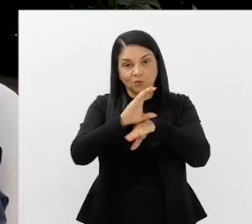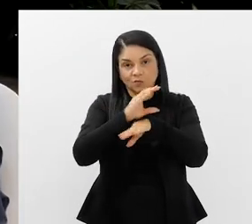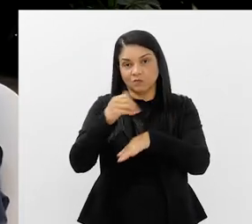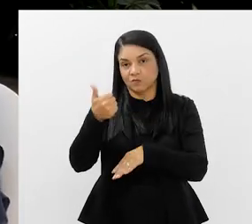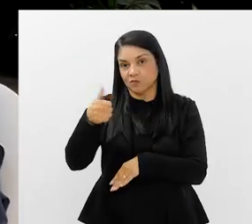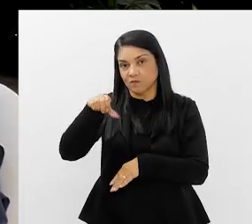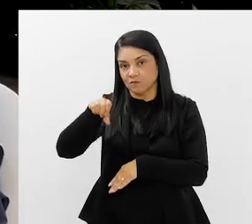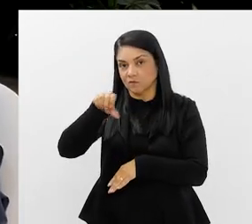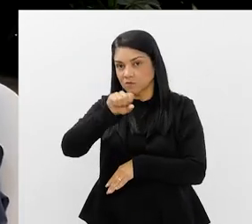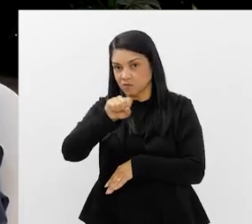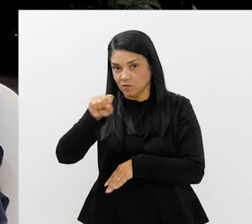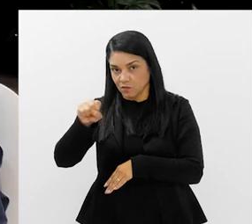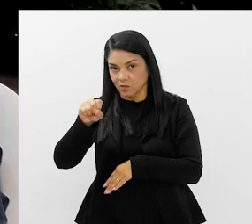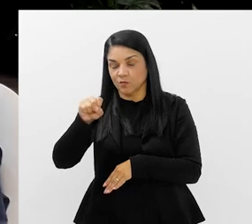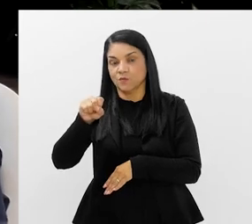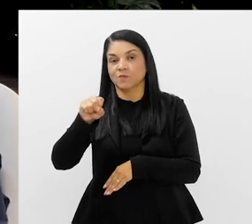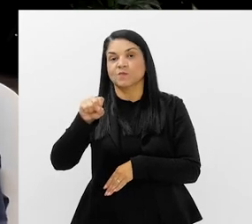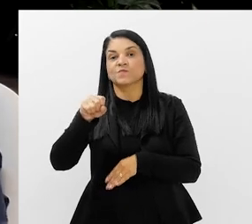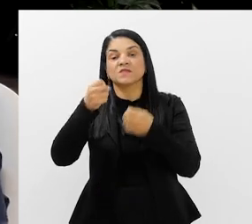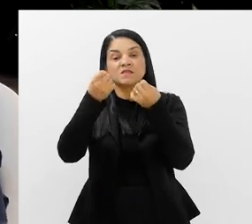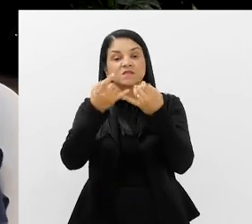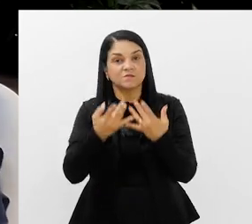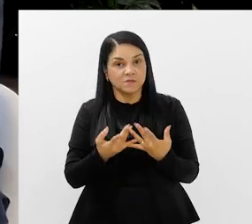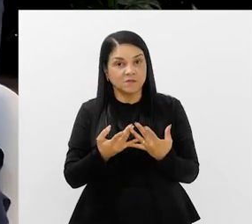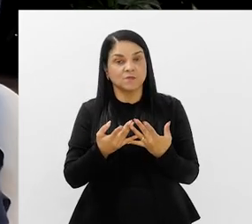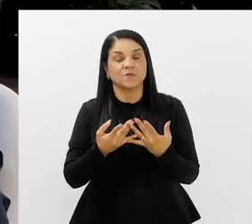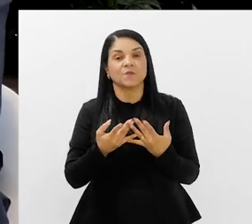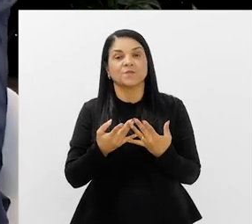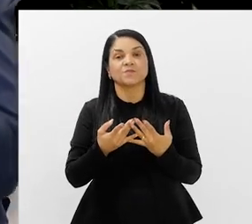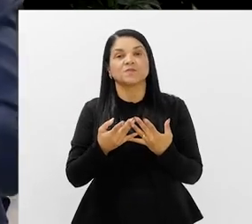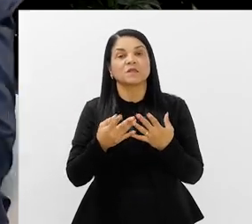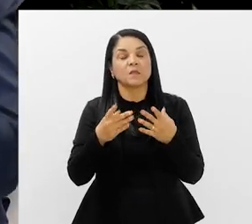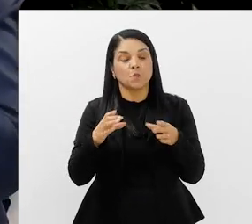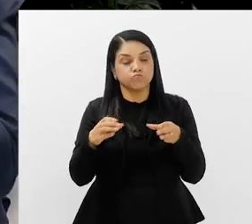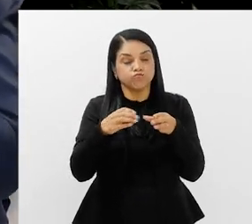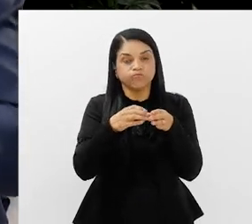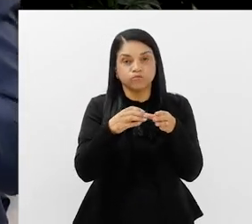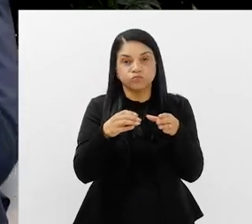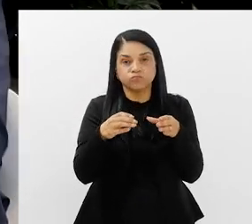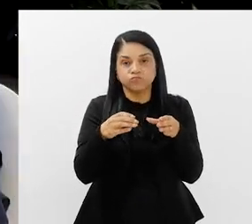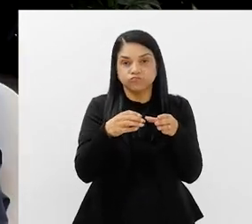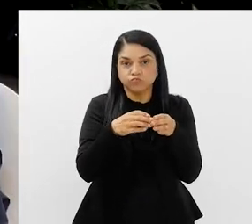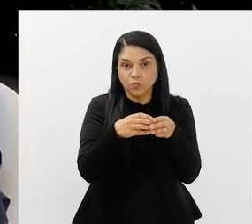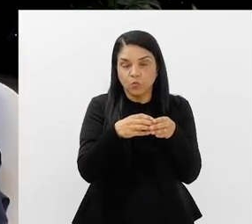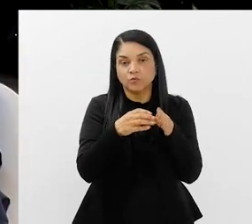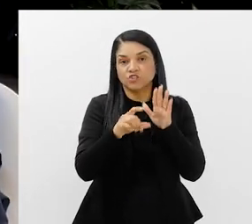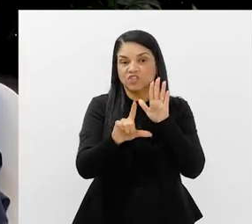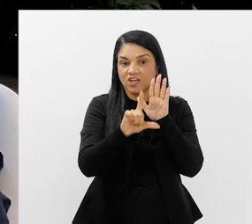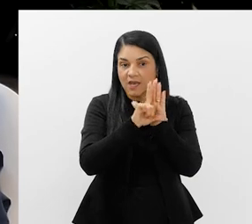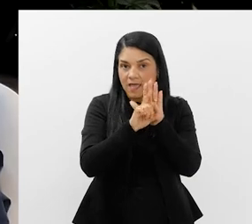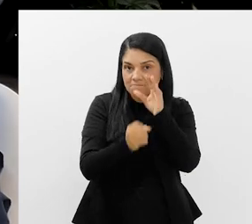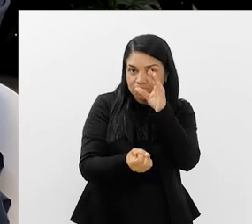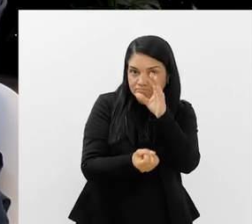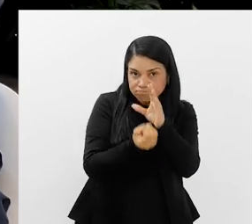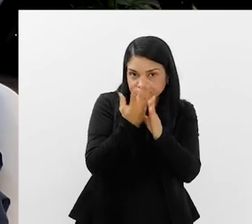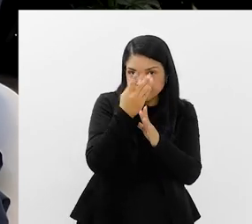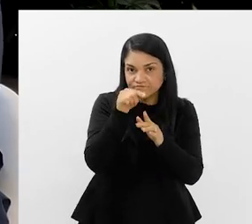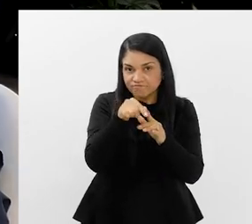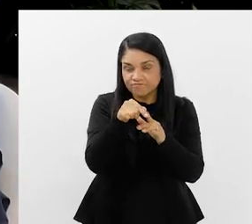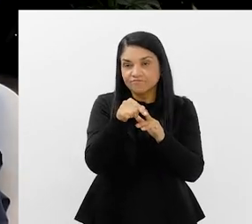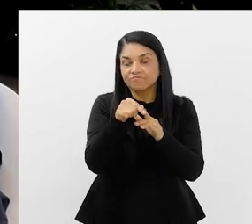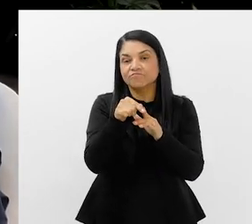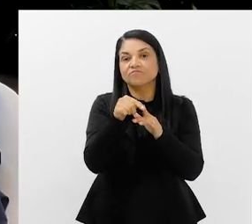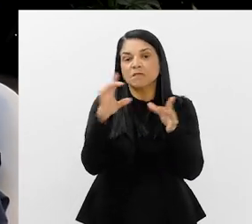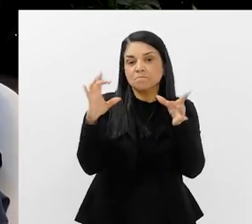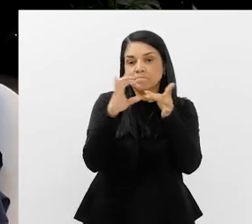com a Constituição de 88, você pontuou bem, a gente tem, então, um conjunto de leis que foram sendo editadas,